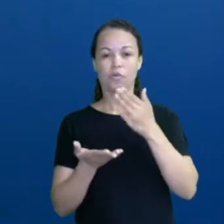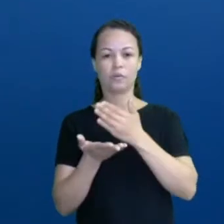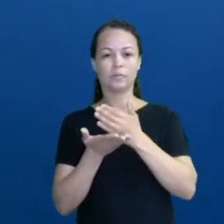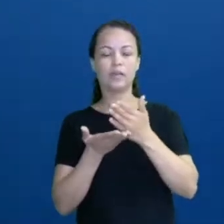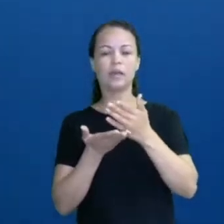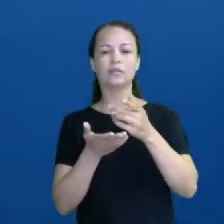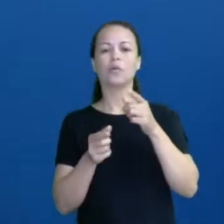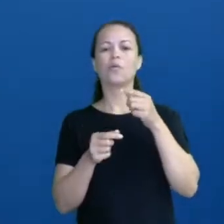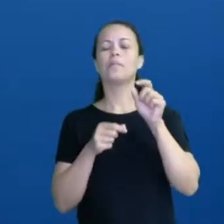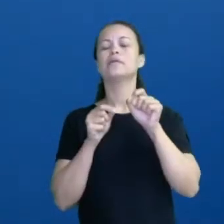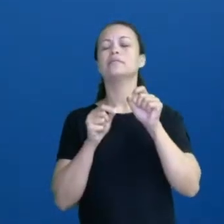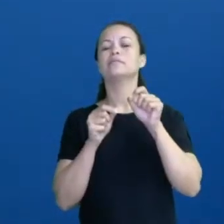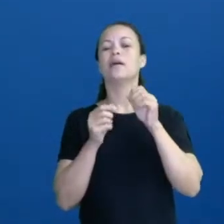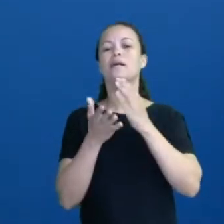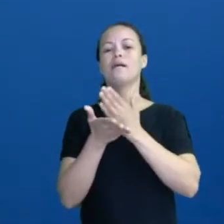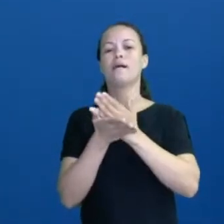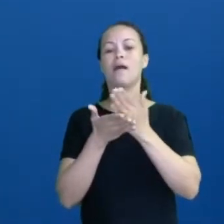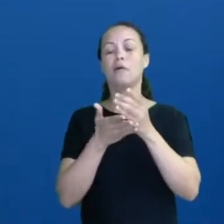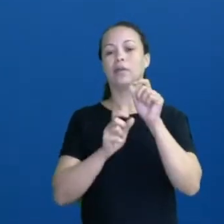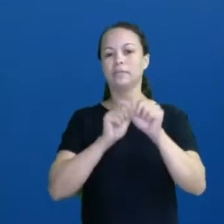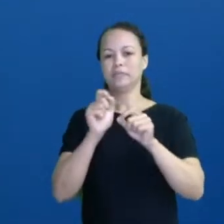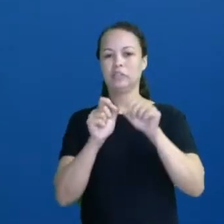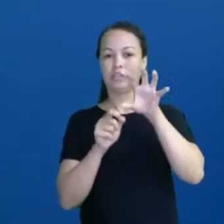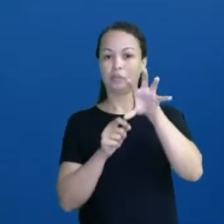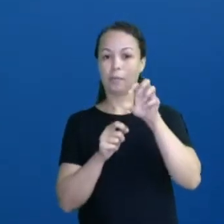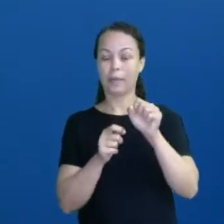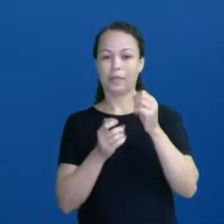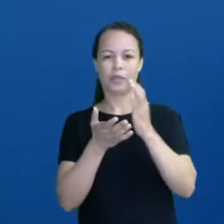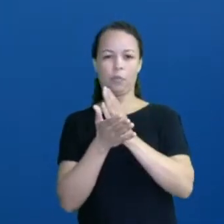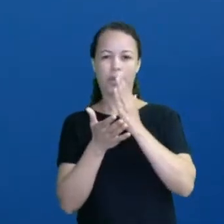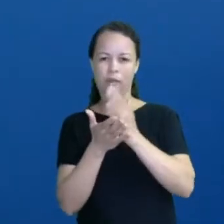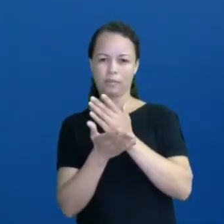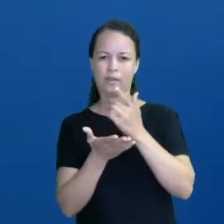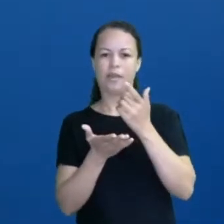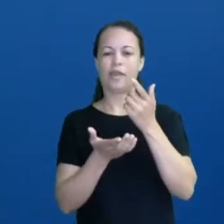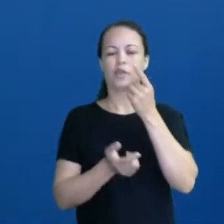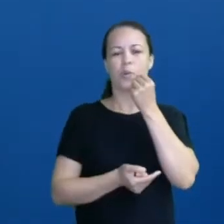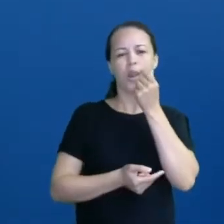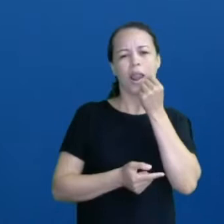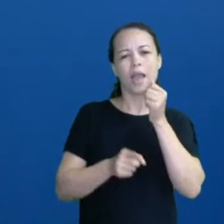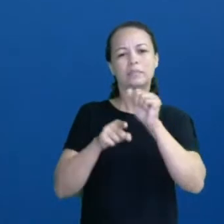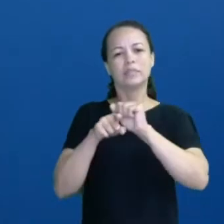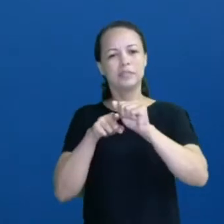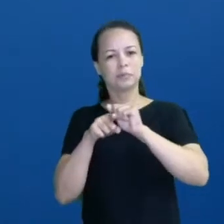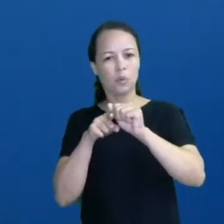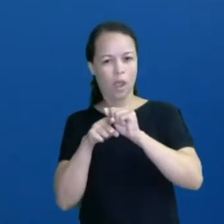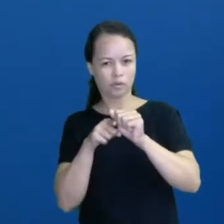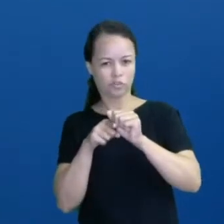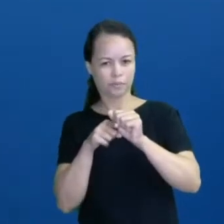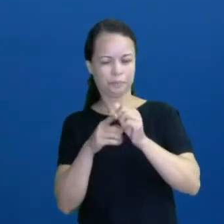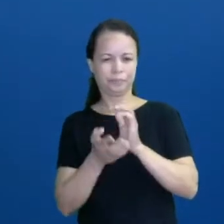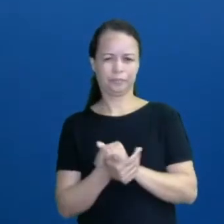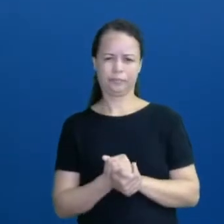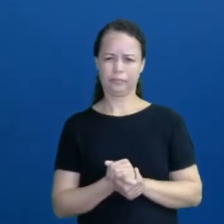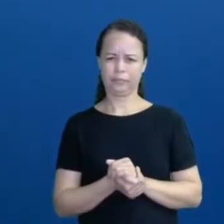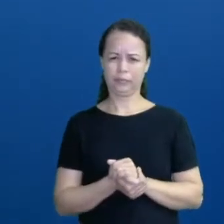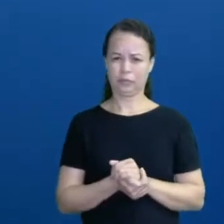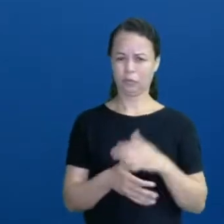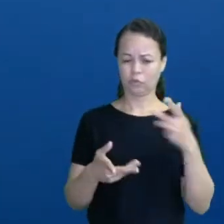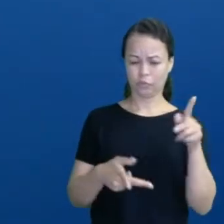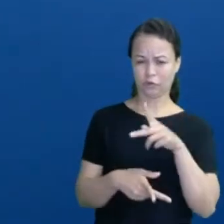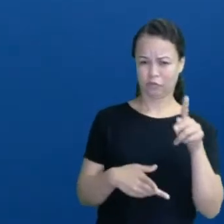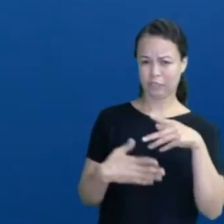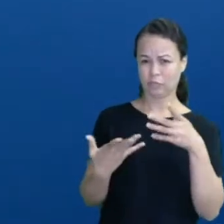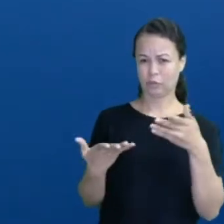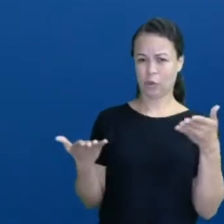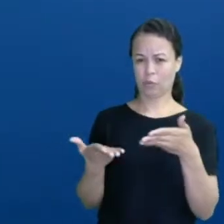vocês peguem seu caderno, seu lápis e sua borracha. Oxe, a senhora hoje